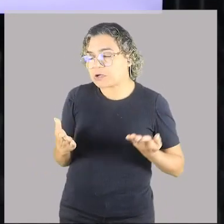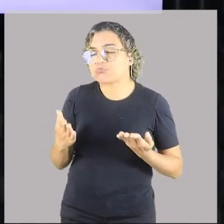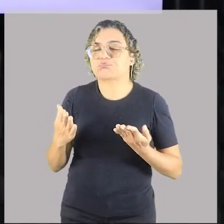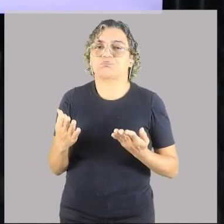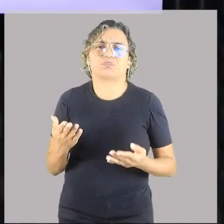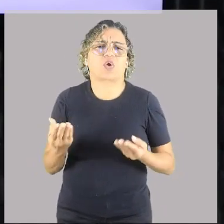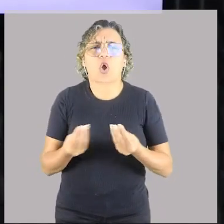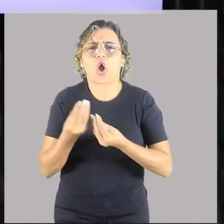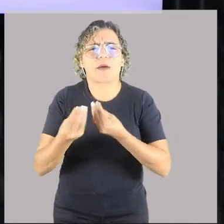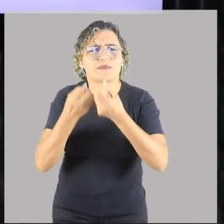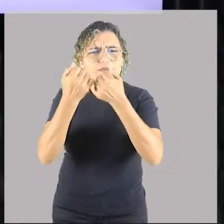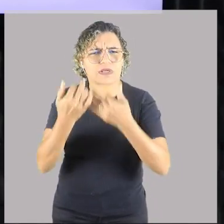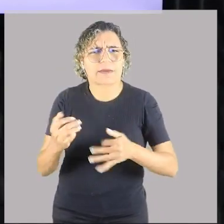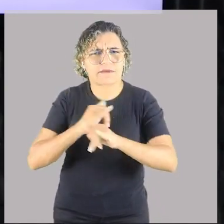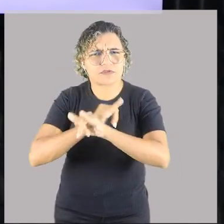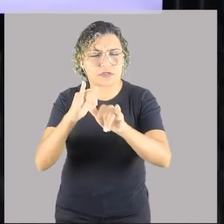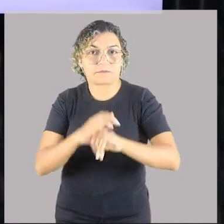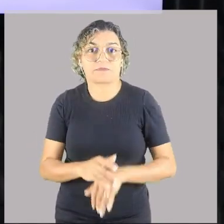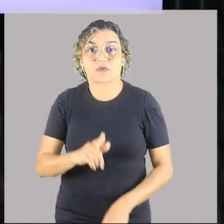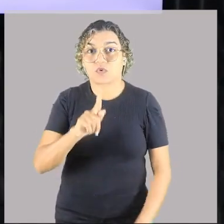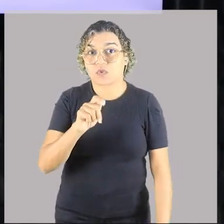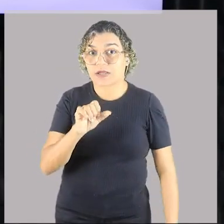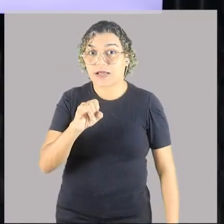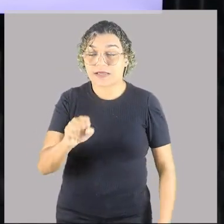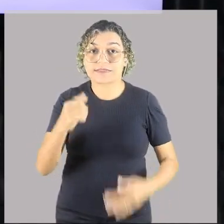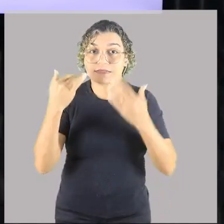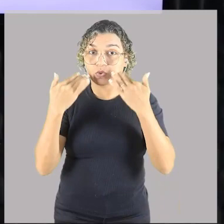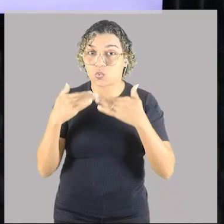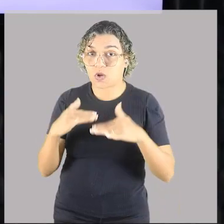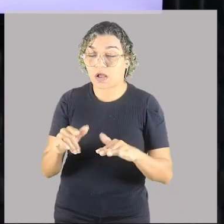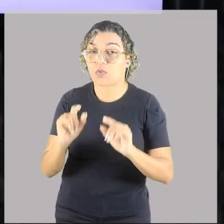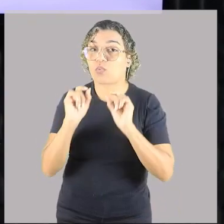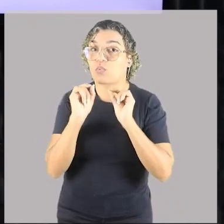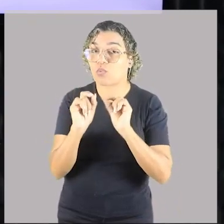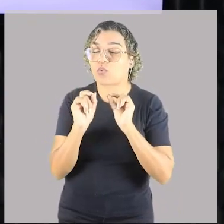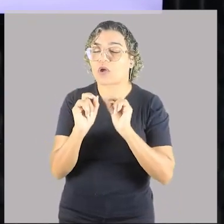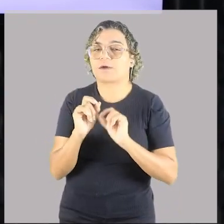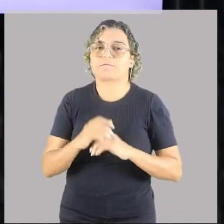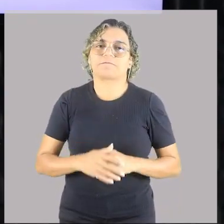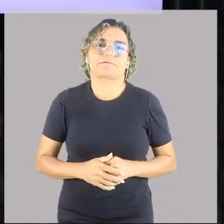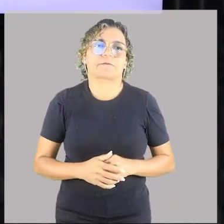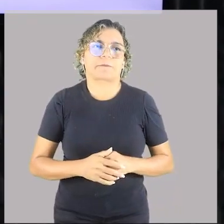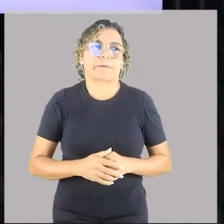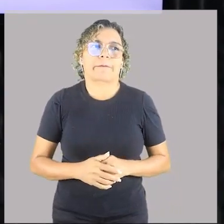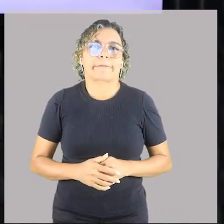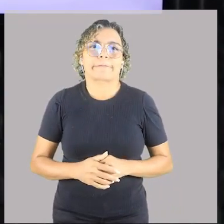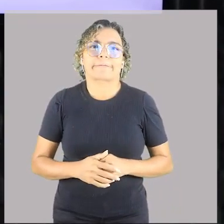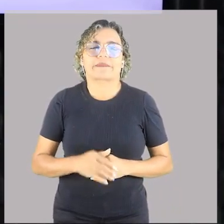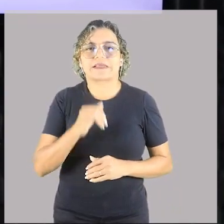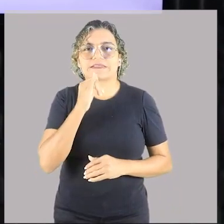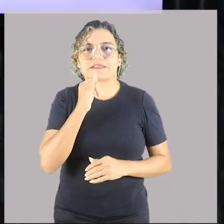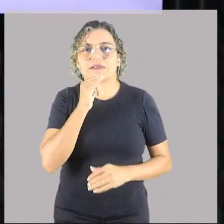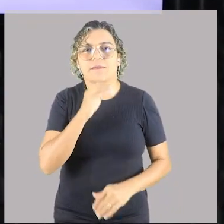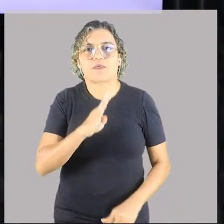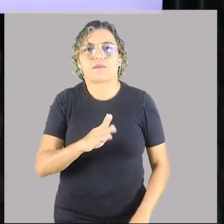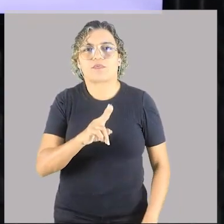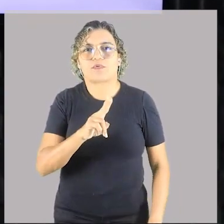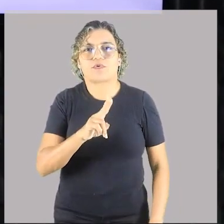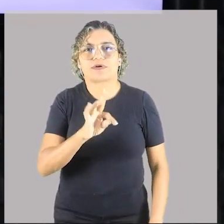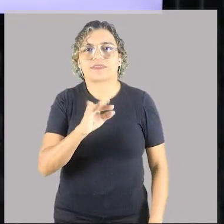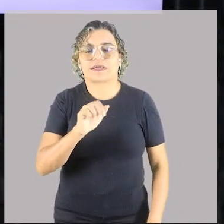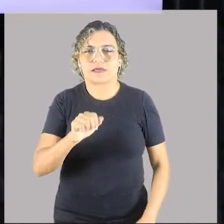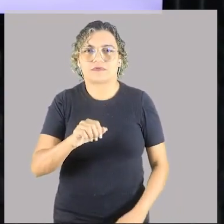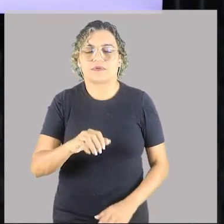Mas aonde eu quero chegar? O gás natural, vamos pegar aqui um derivado, butano, todo mundo sabe que é aquele